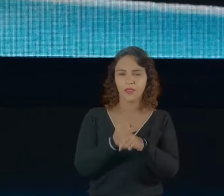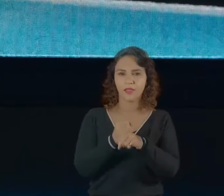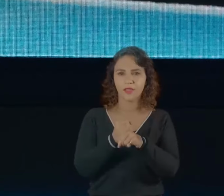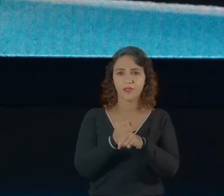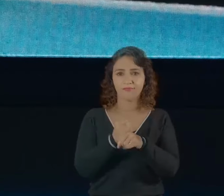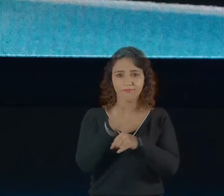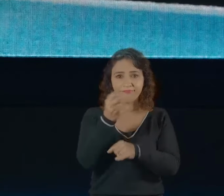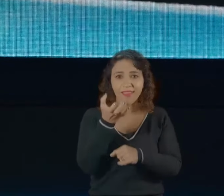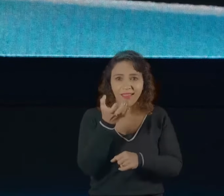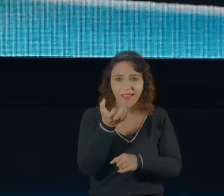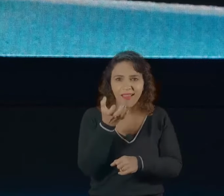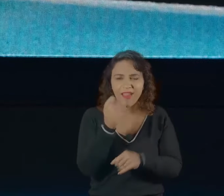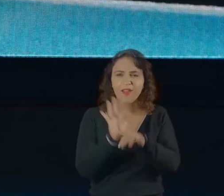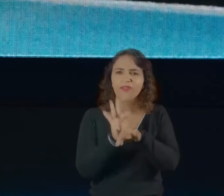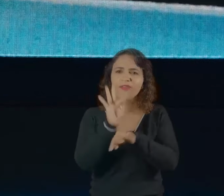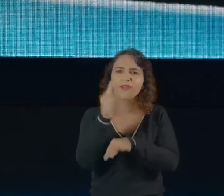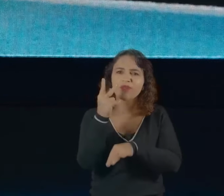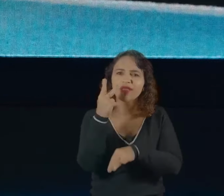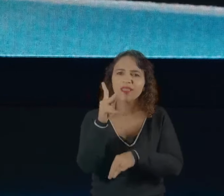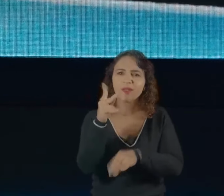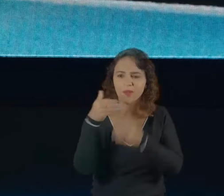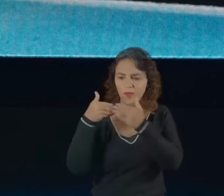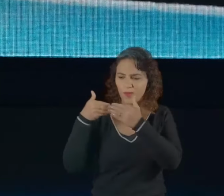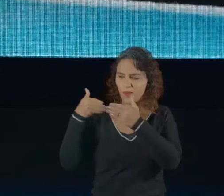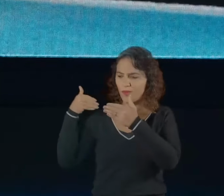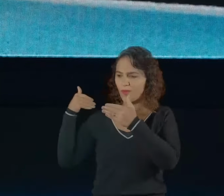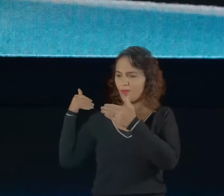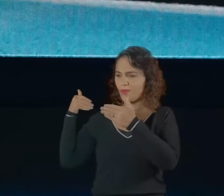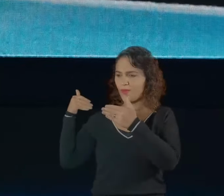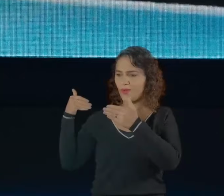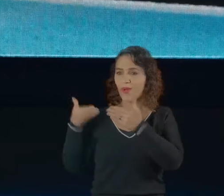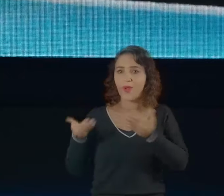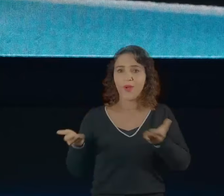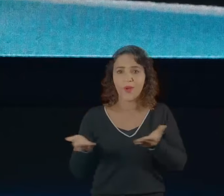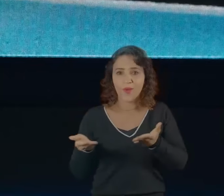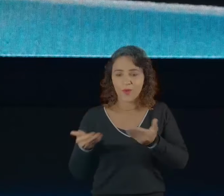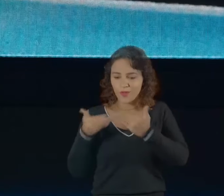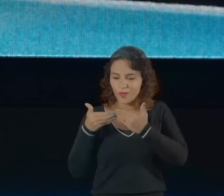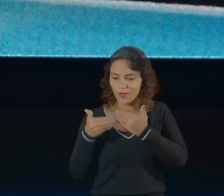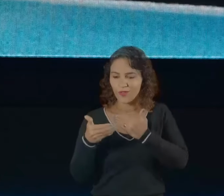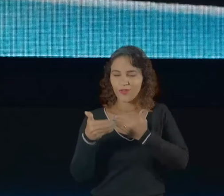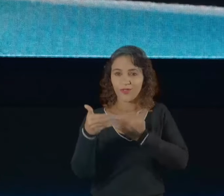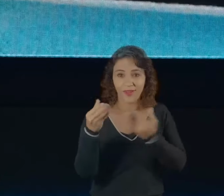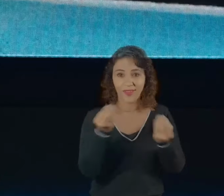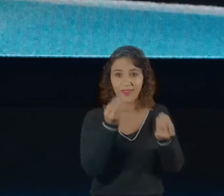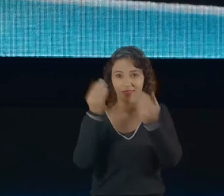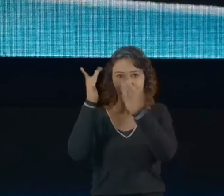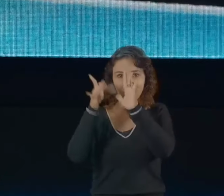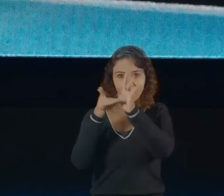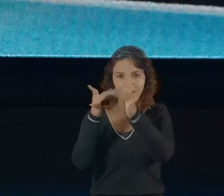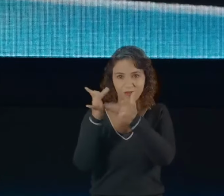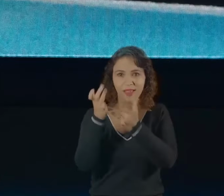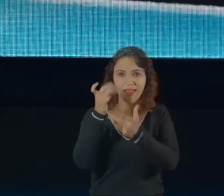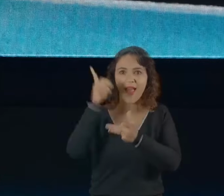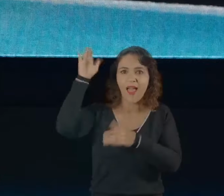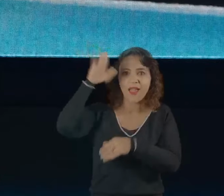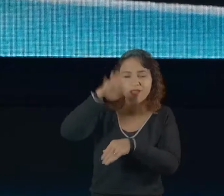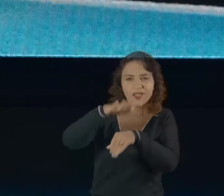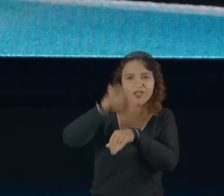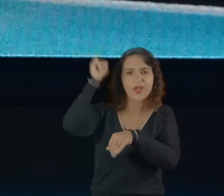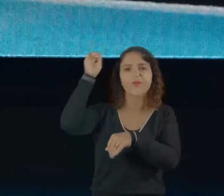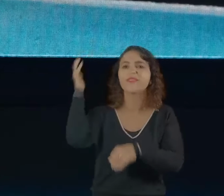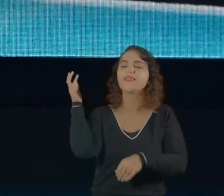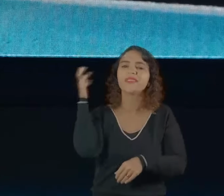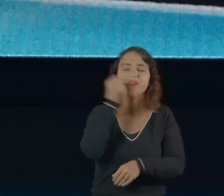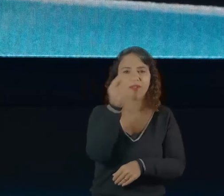que quer entregar o seu futuro, o seu passado e o seu presente a Jesus, e aceitar o seu chamado de